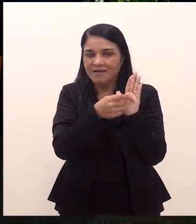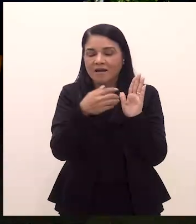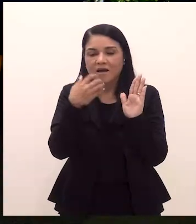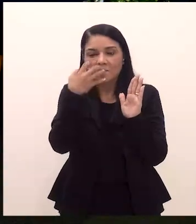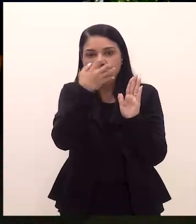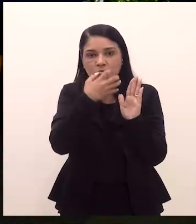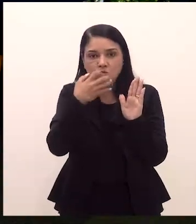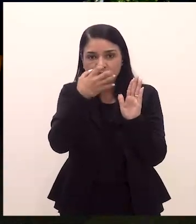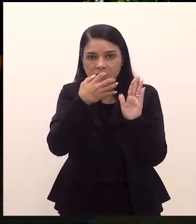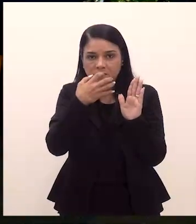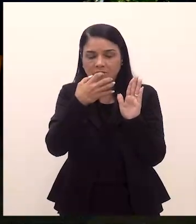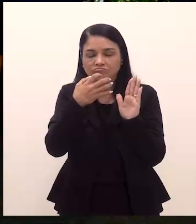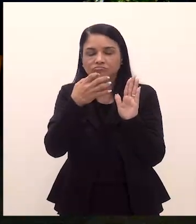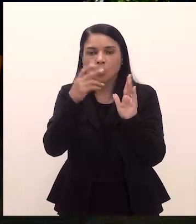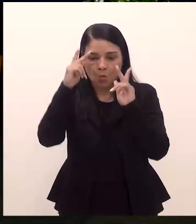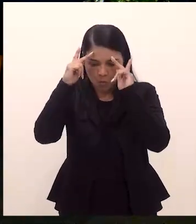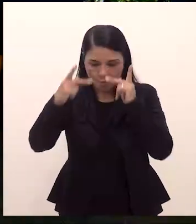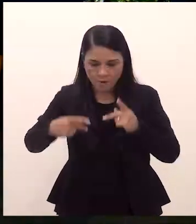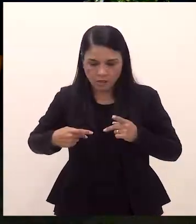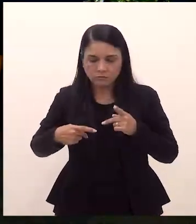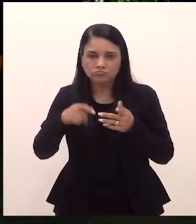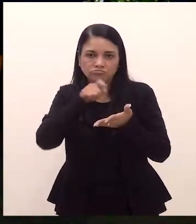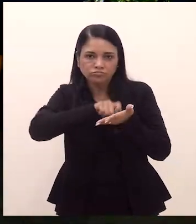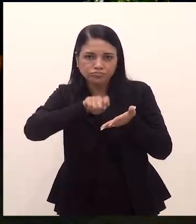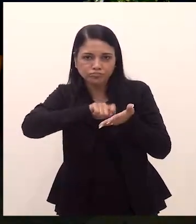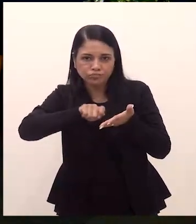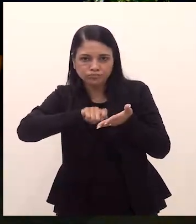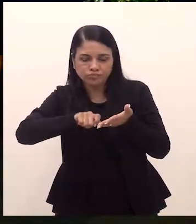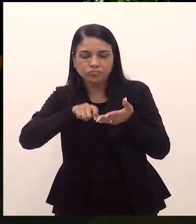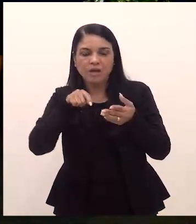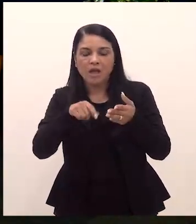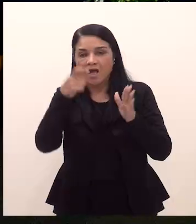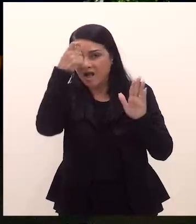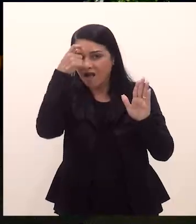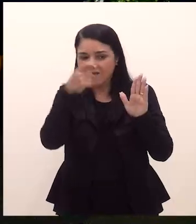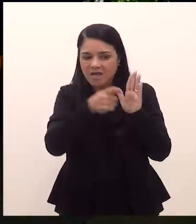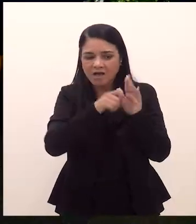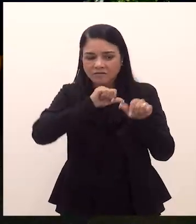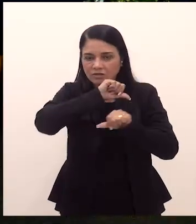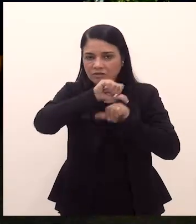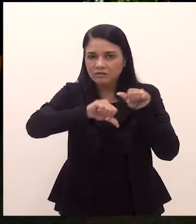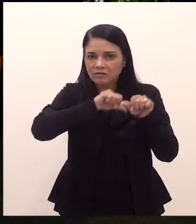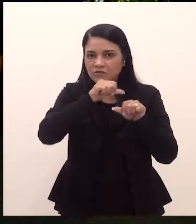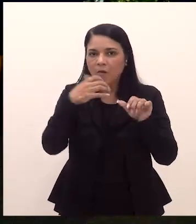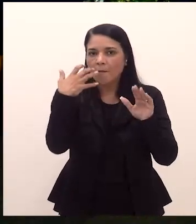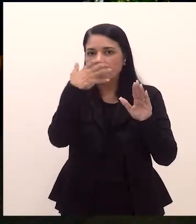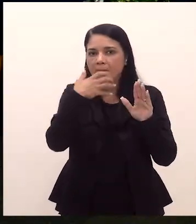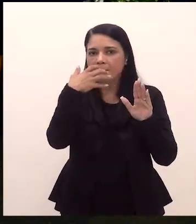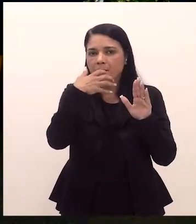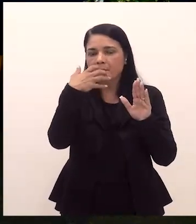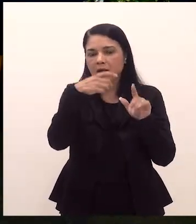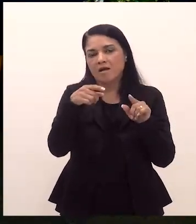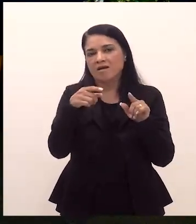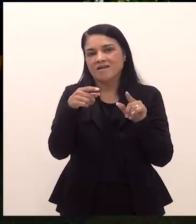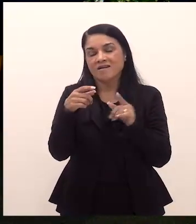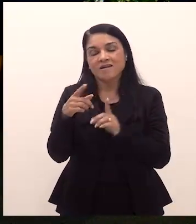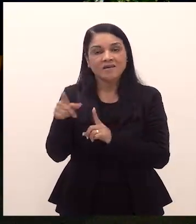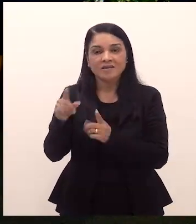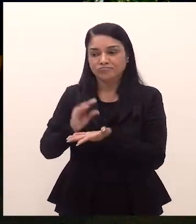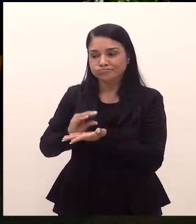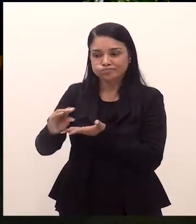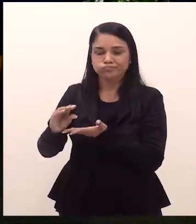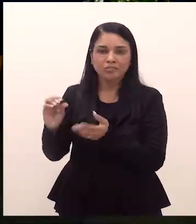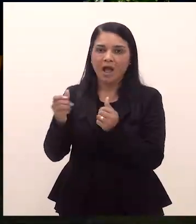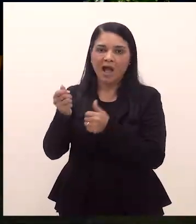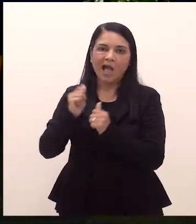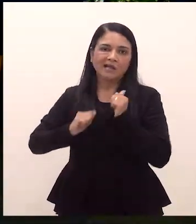Ela pega a matéria-prima, que é toda a música criada por seres humanos, e vai replicando, vai aprendendo ali, sem acreditar